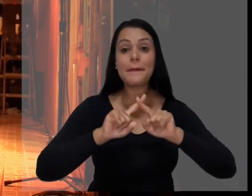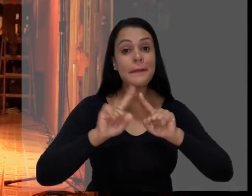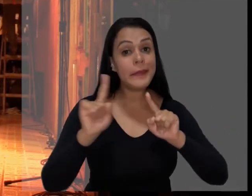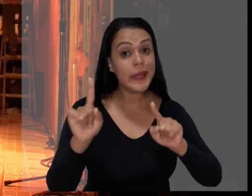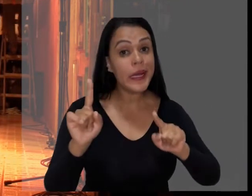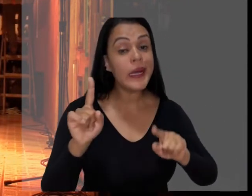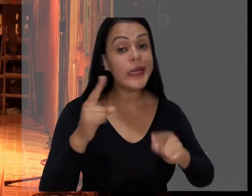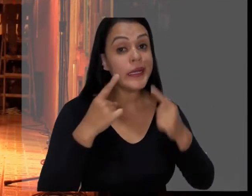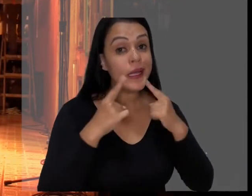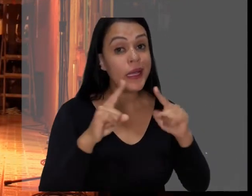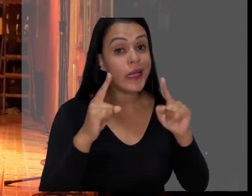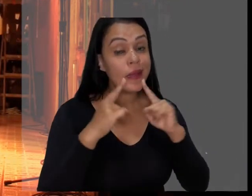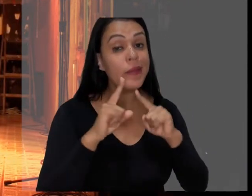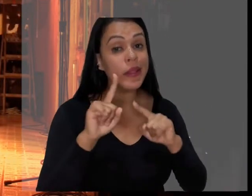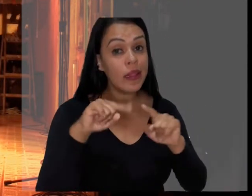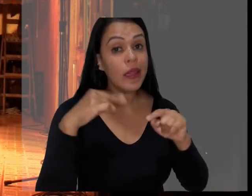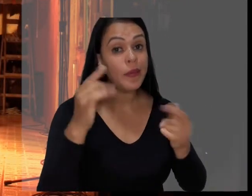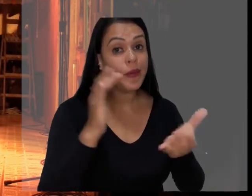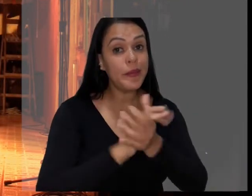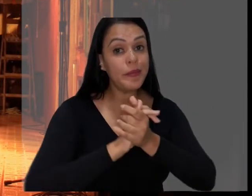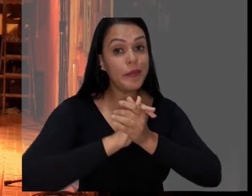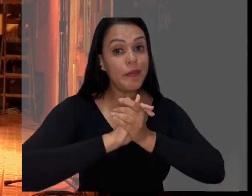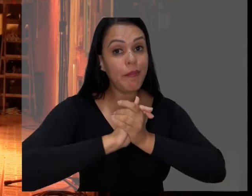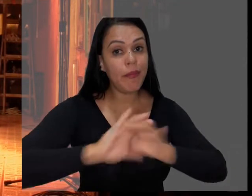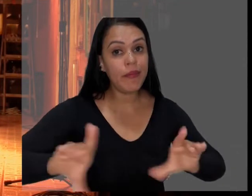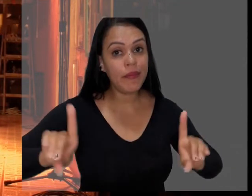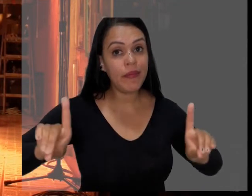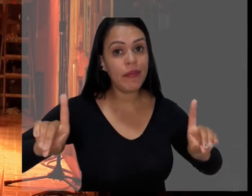não reclame do divórcio.